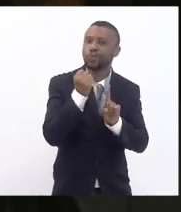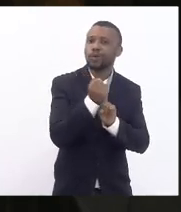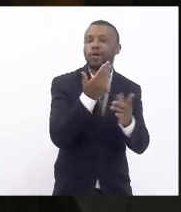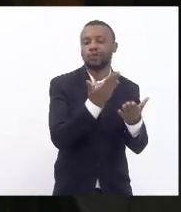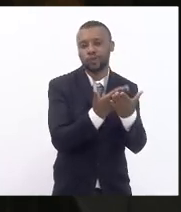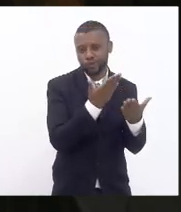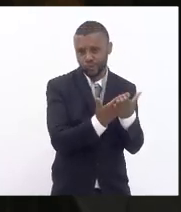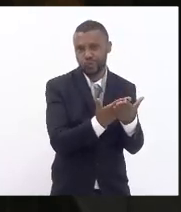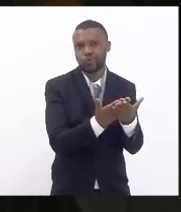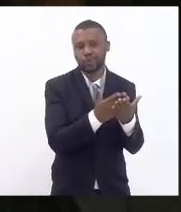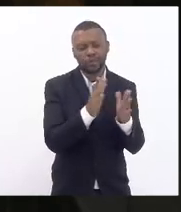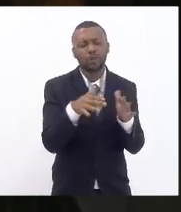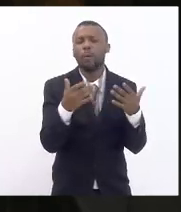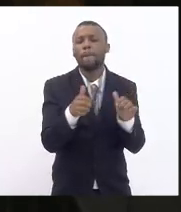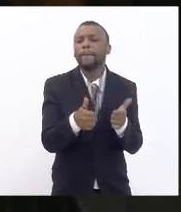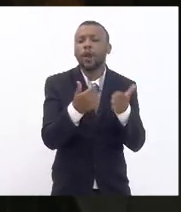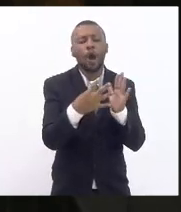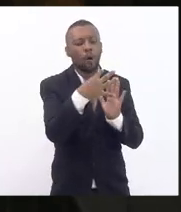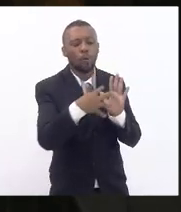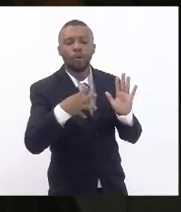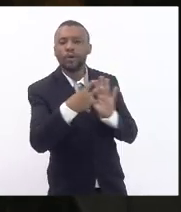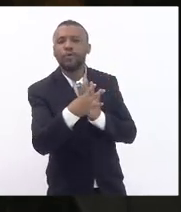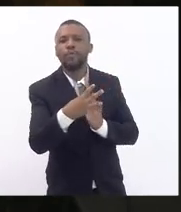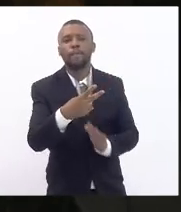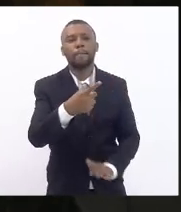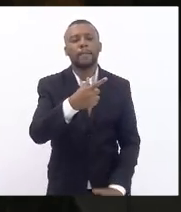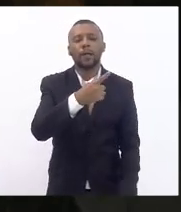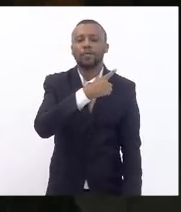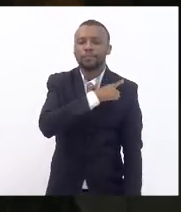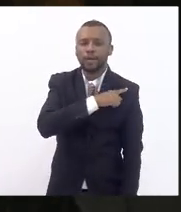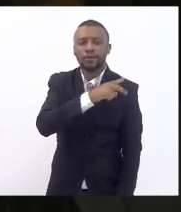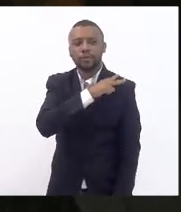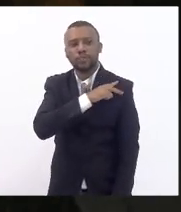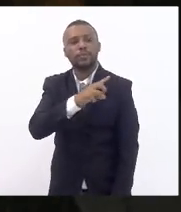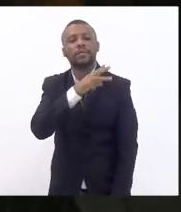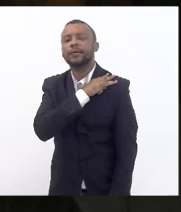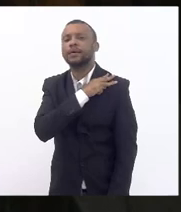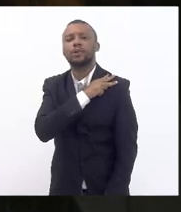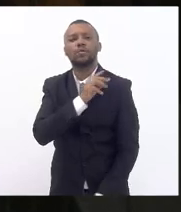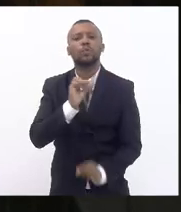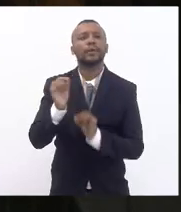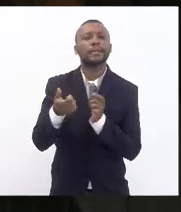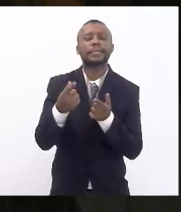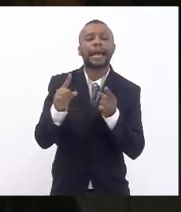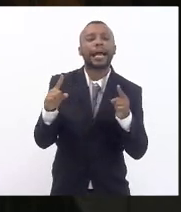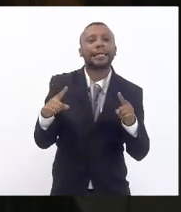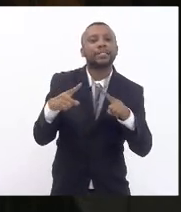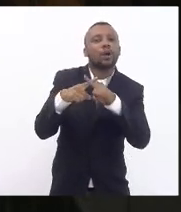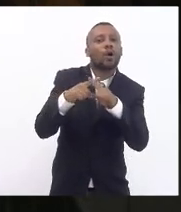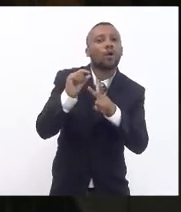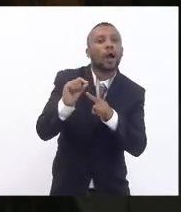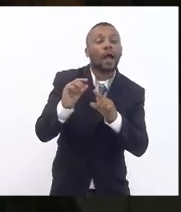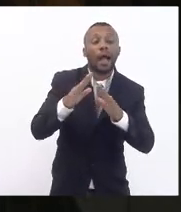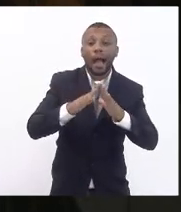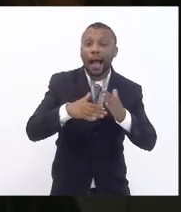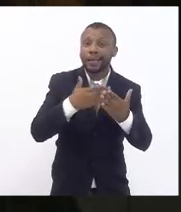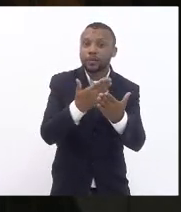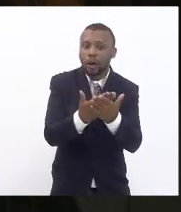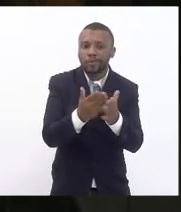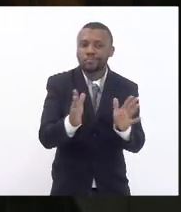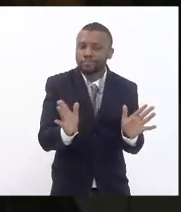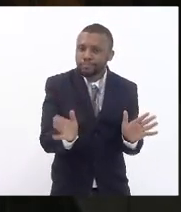sobre qual é o melhor currículo para o ensino médio no nosso estado. O que está em jogo? A escolarização da nossa juventude